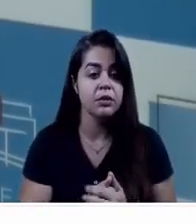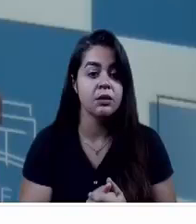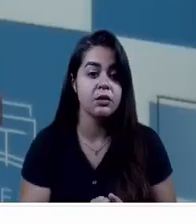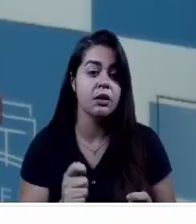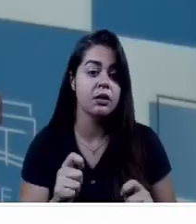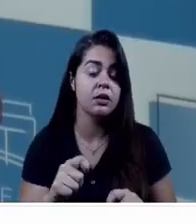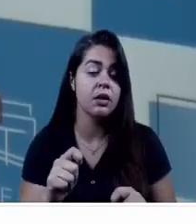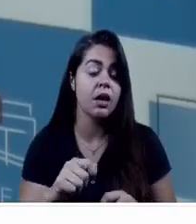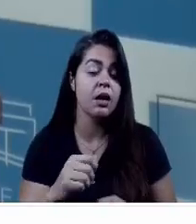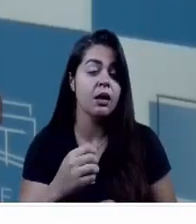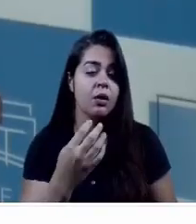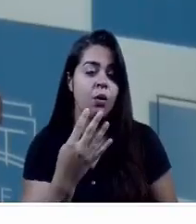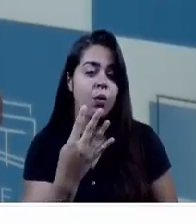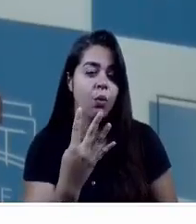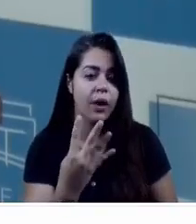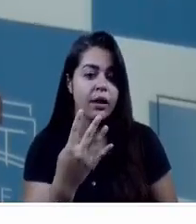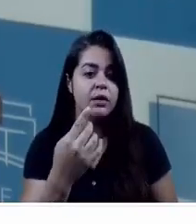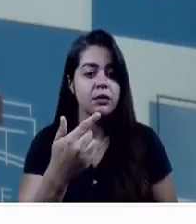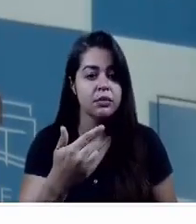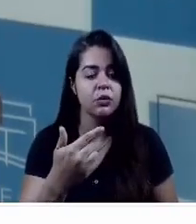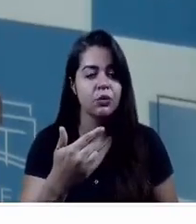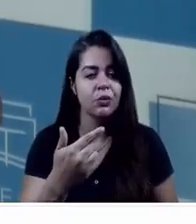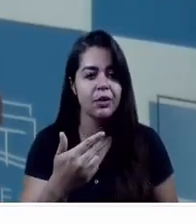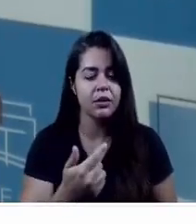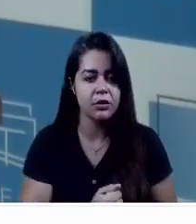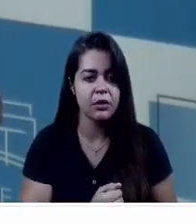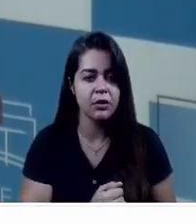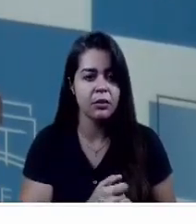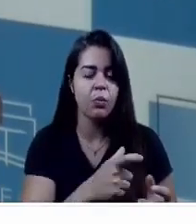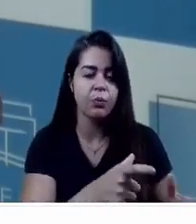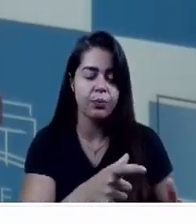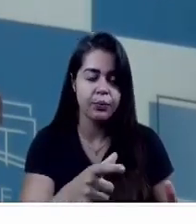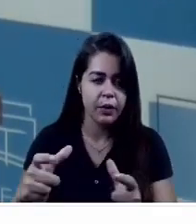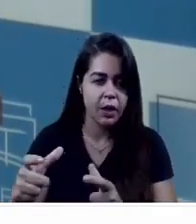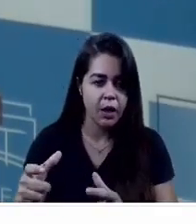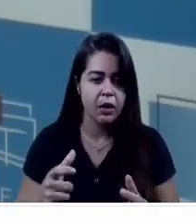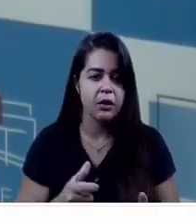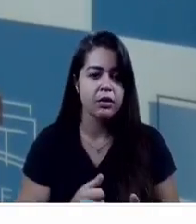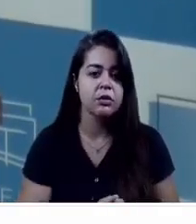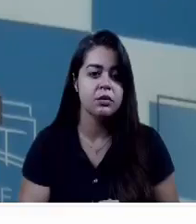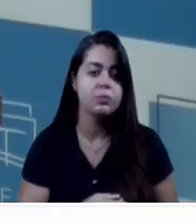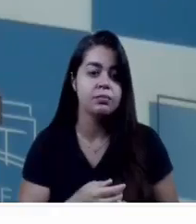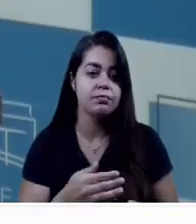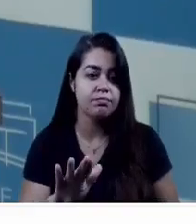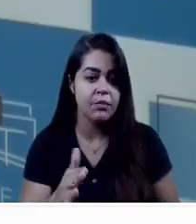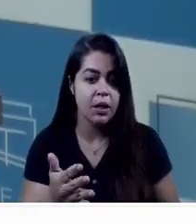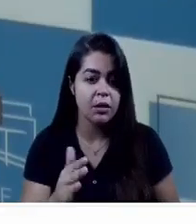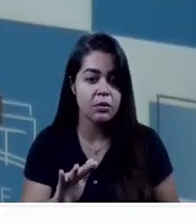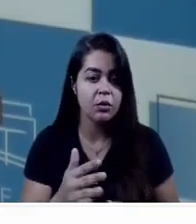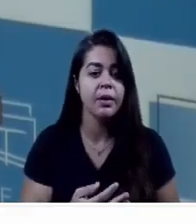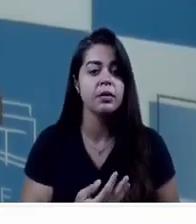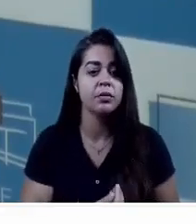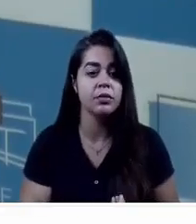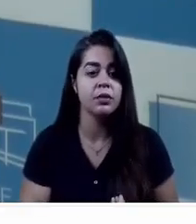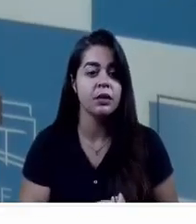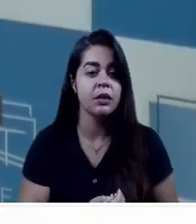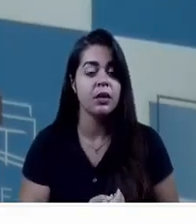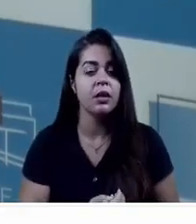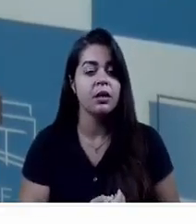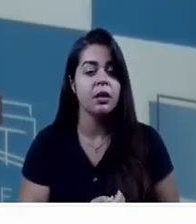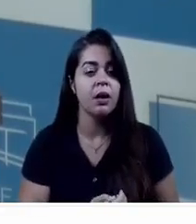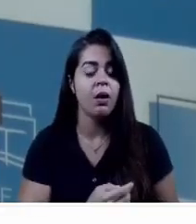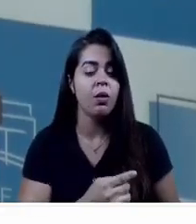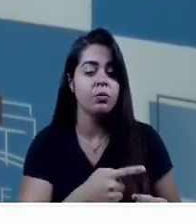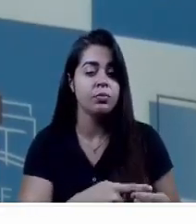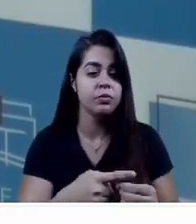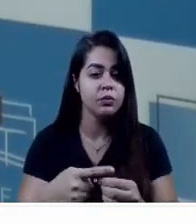menos 300 bairros da cidade. E a população, com toda a razão, né, numa